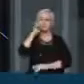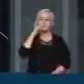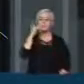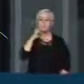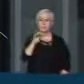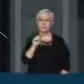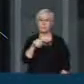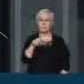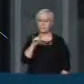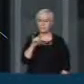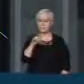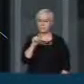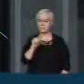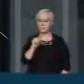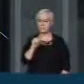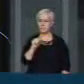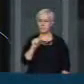Jandira Fegali,